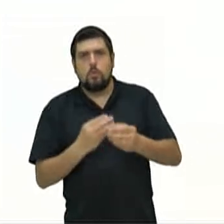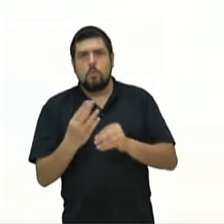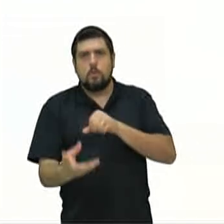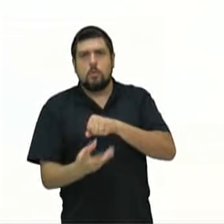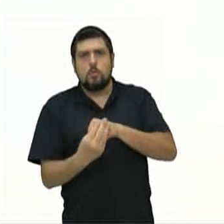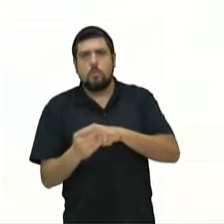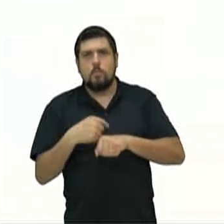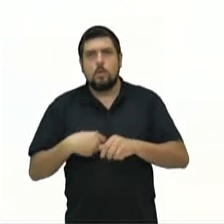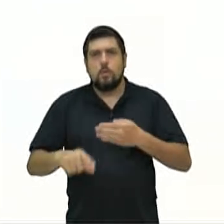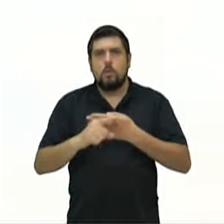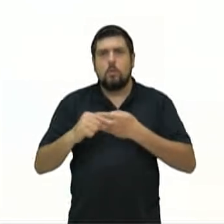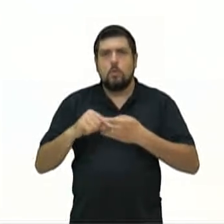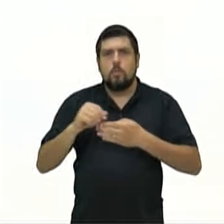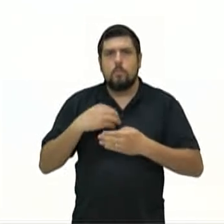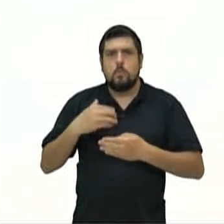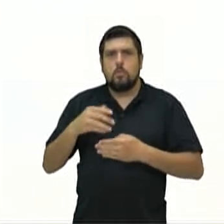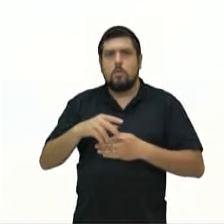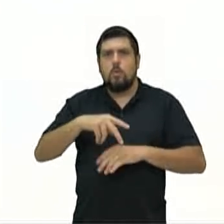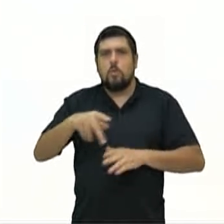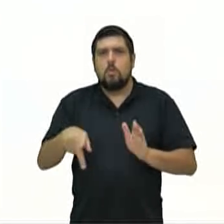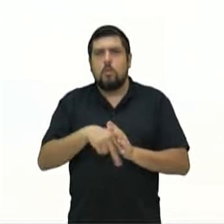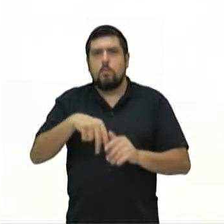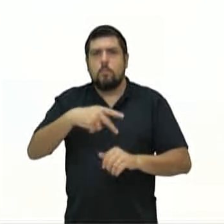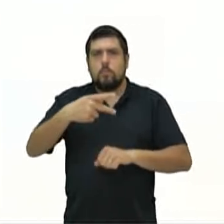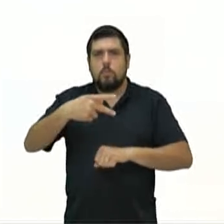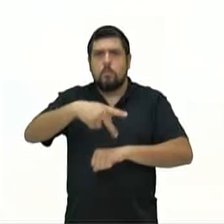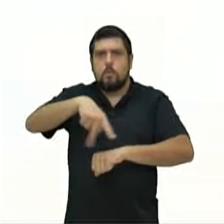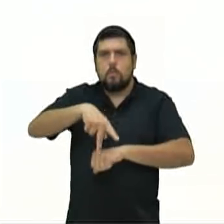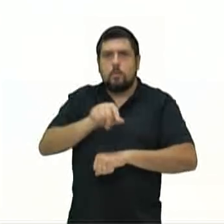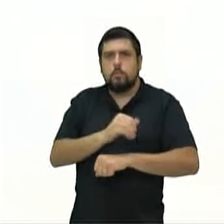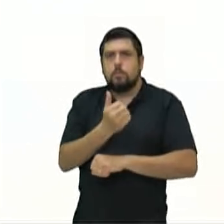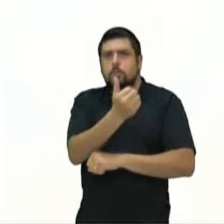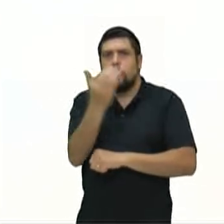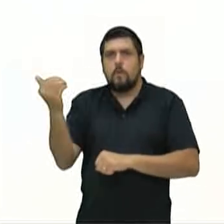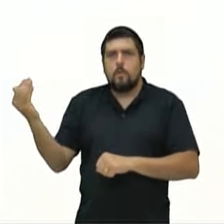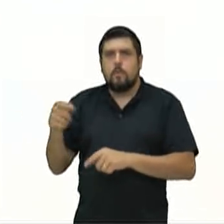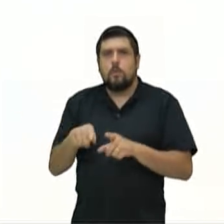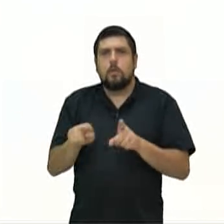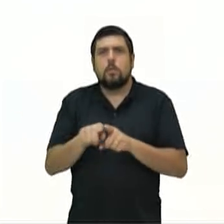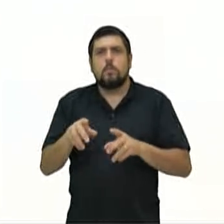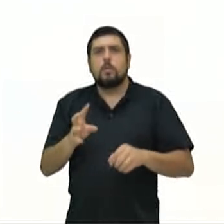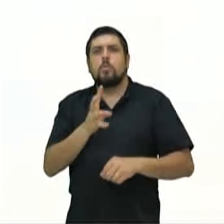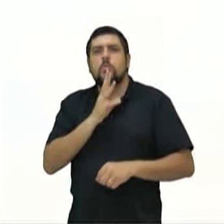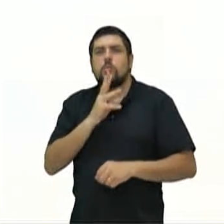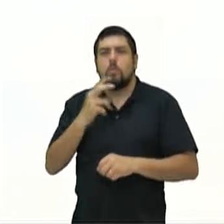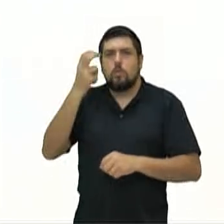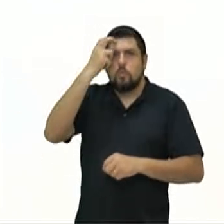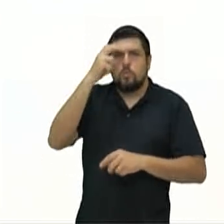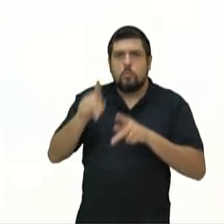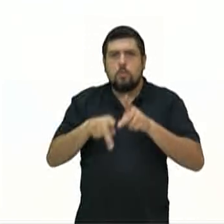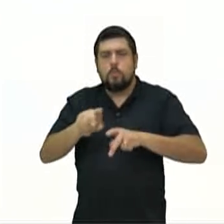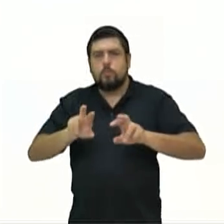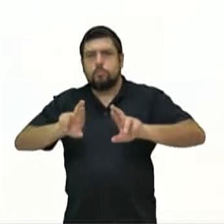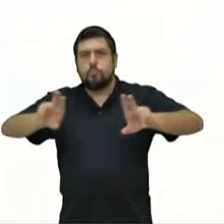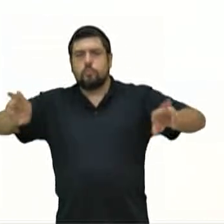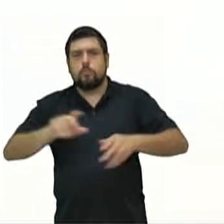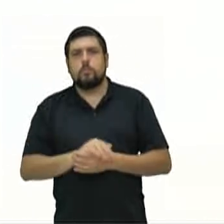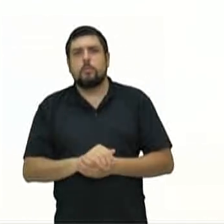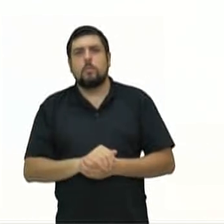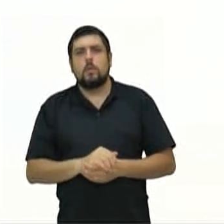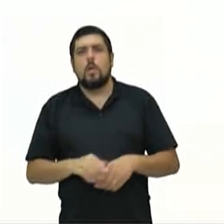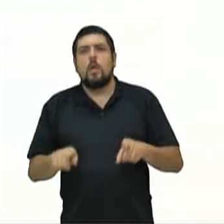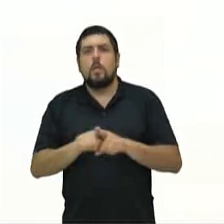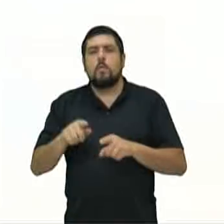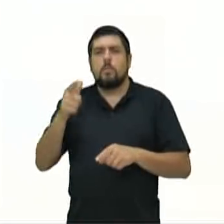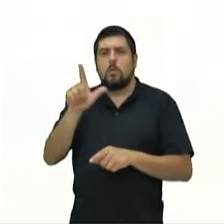e autores internacionais proporciona o entendimento de culturas e de povos diversos. Da mesma maneira, a literatura de